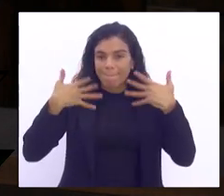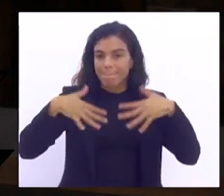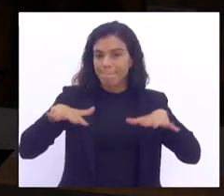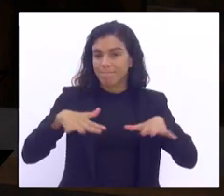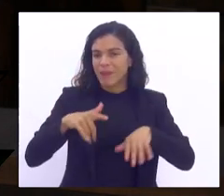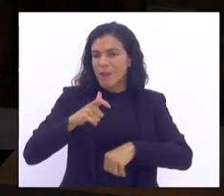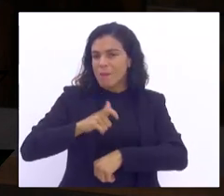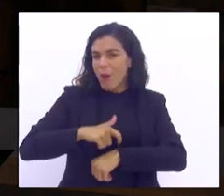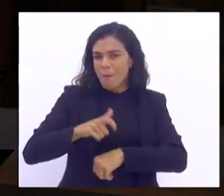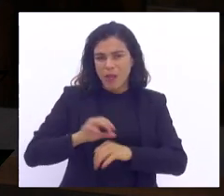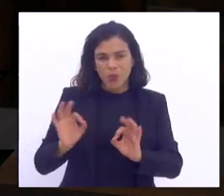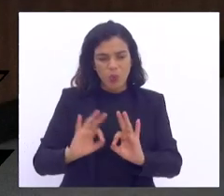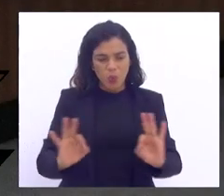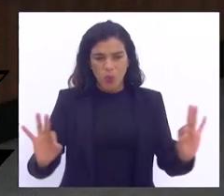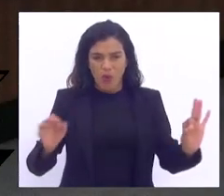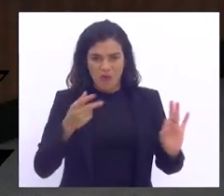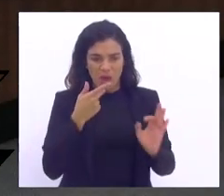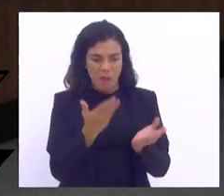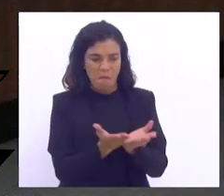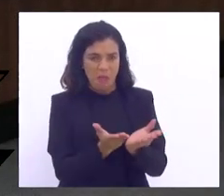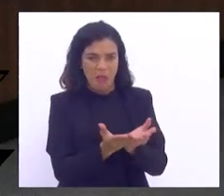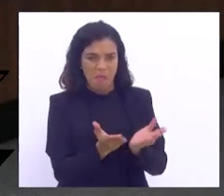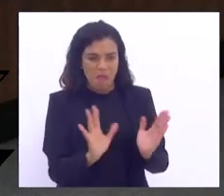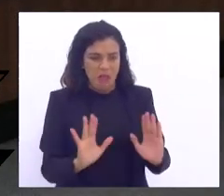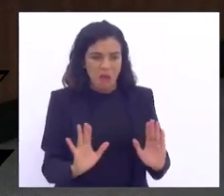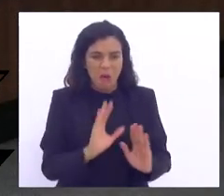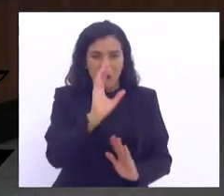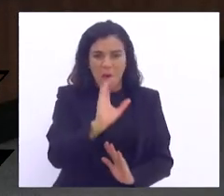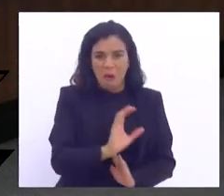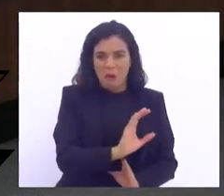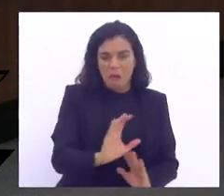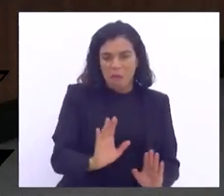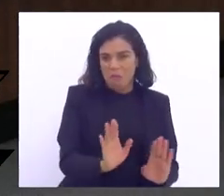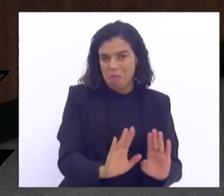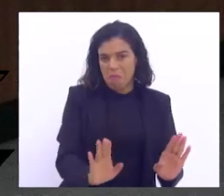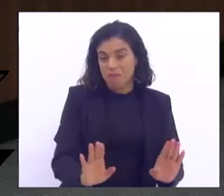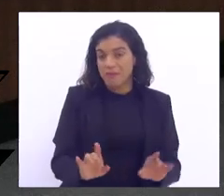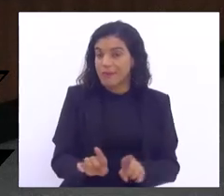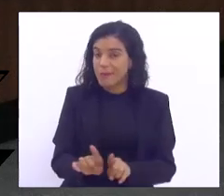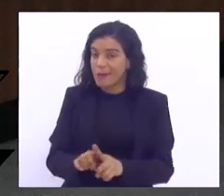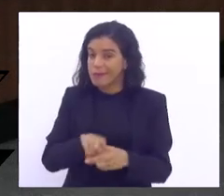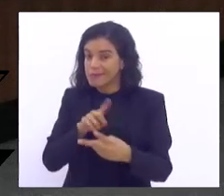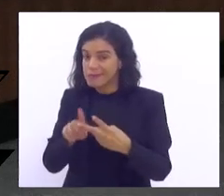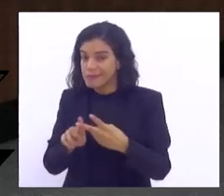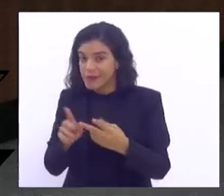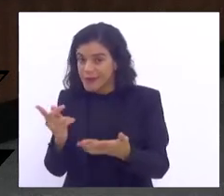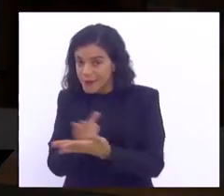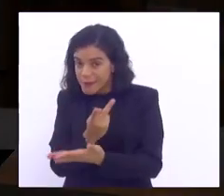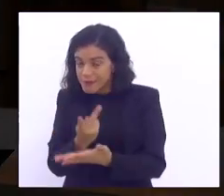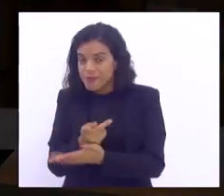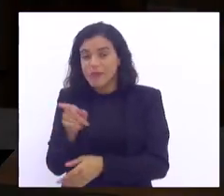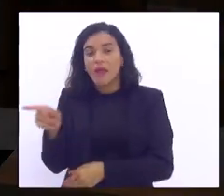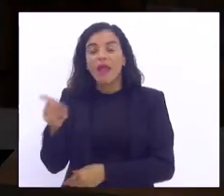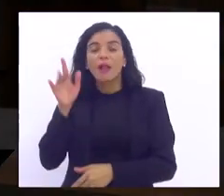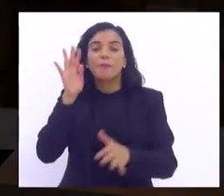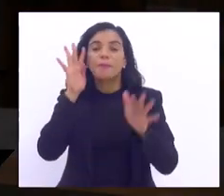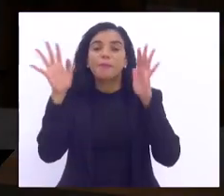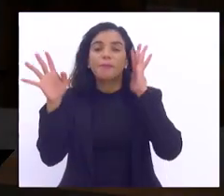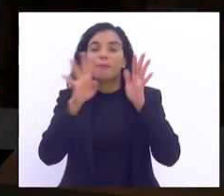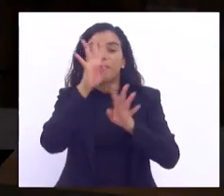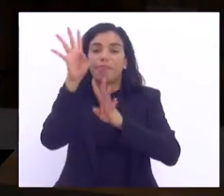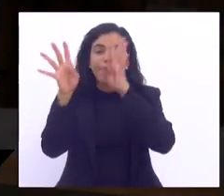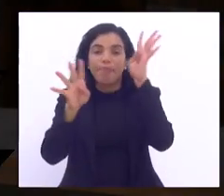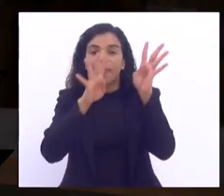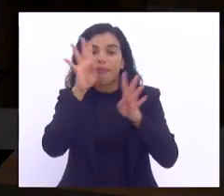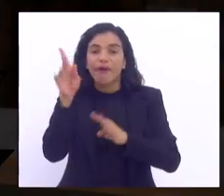Em momento algum aqui eu citei a Bíblia, o catecismo. E o segundo erro, ele supõe que a fé é